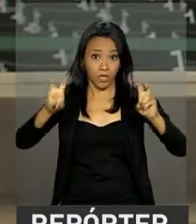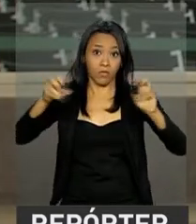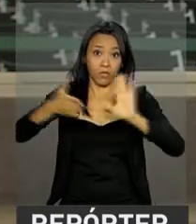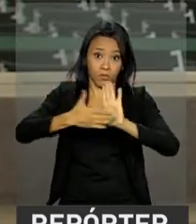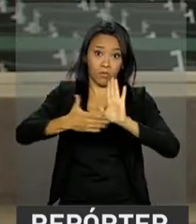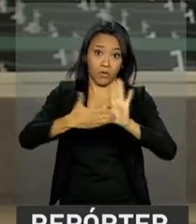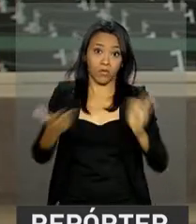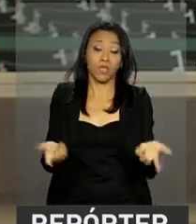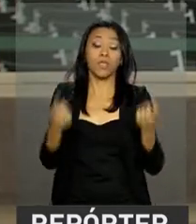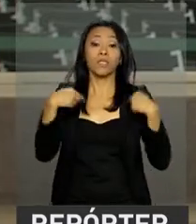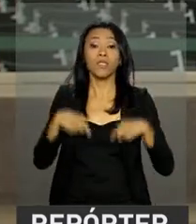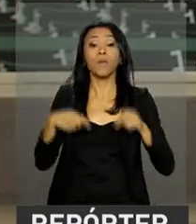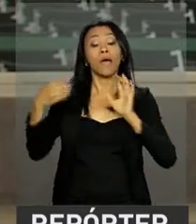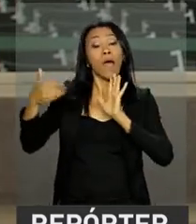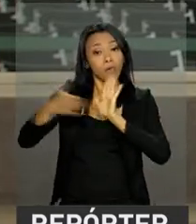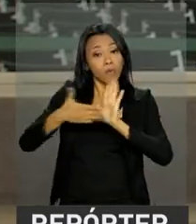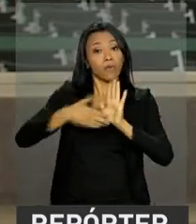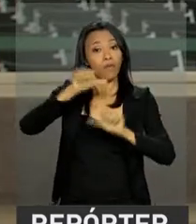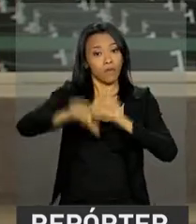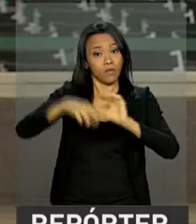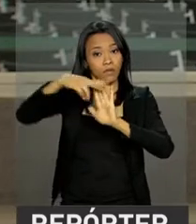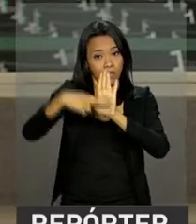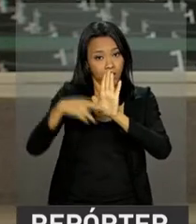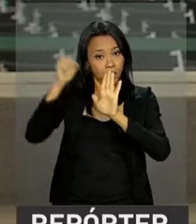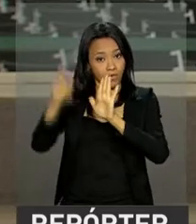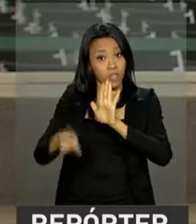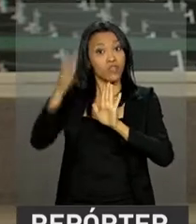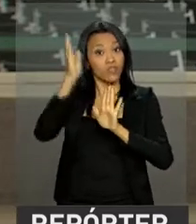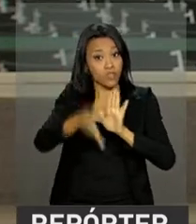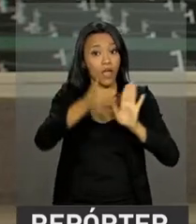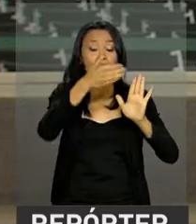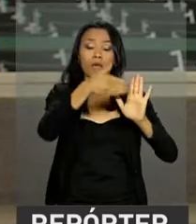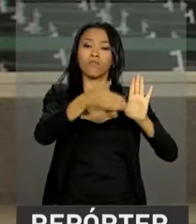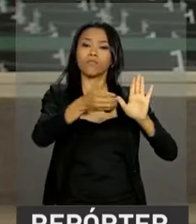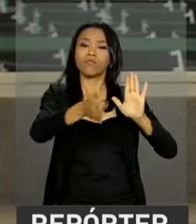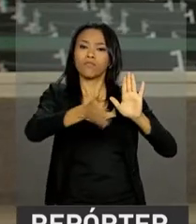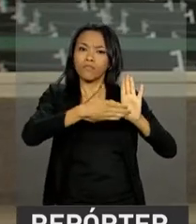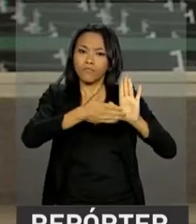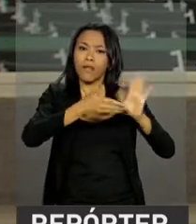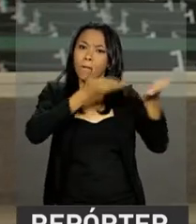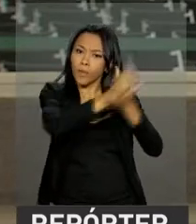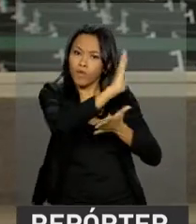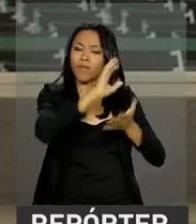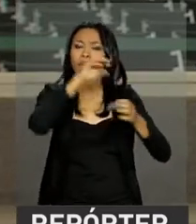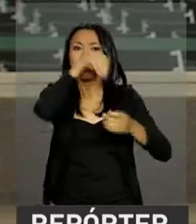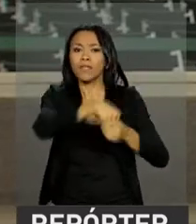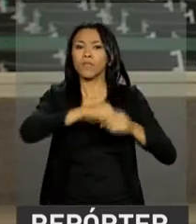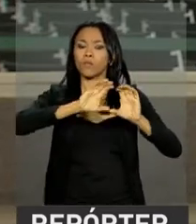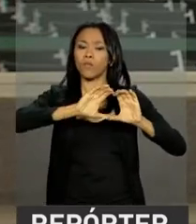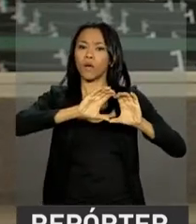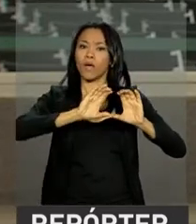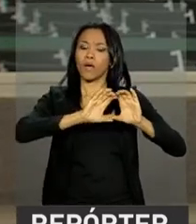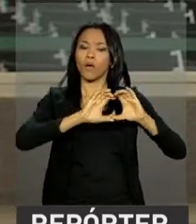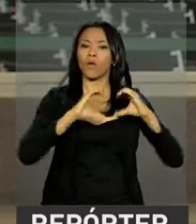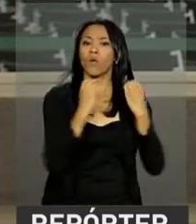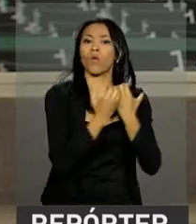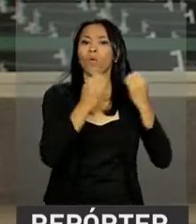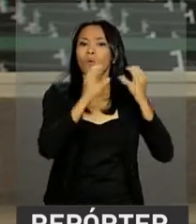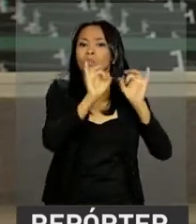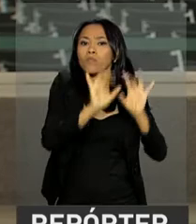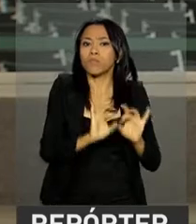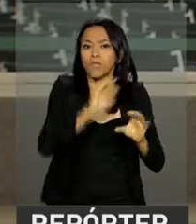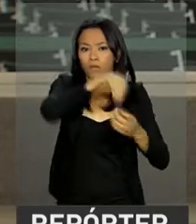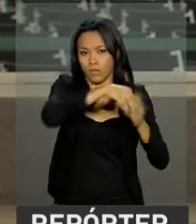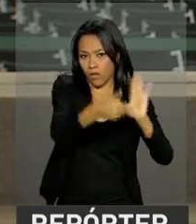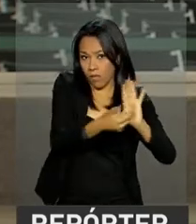da reforma da previdência já foi aprovada em uma comissão especial da câmara e agora aguarda um acordo com